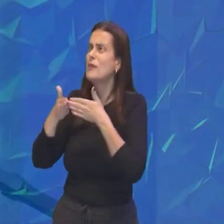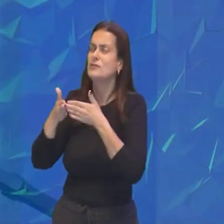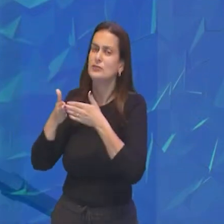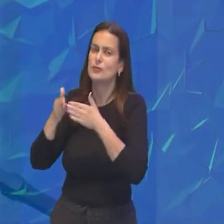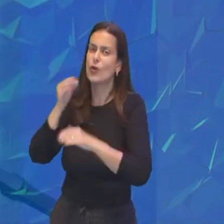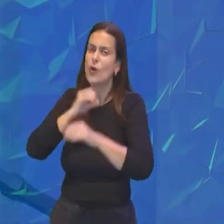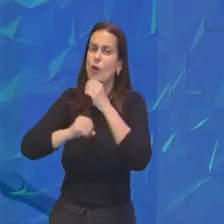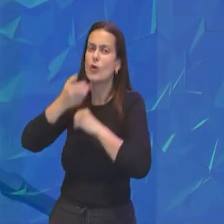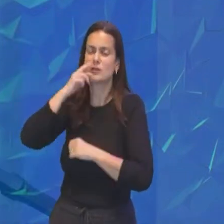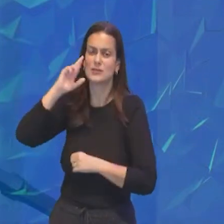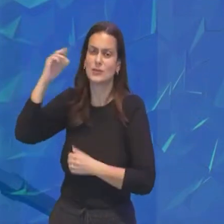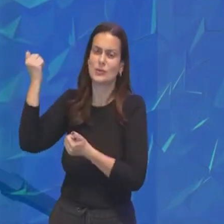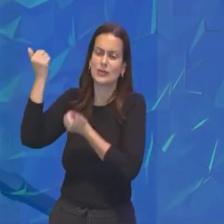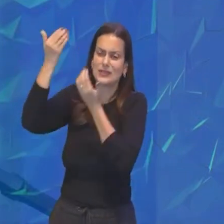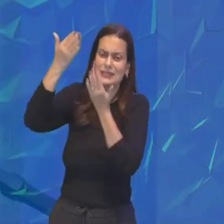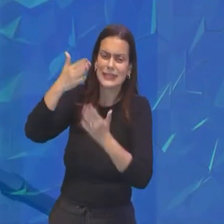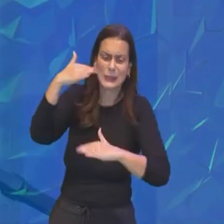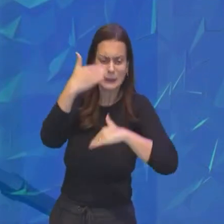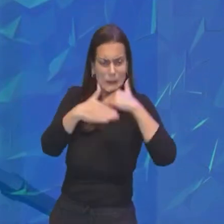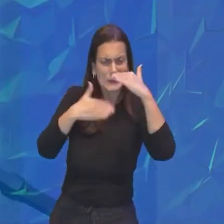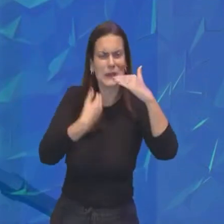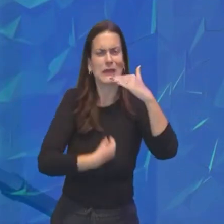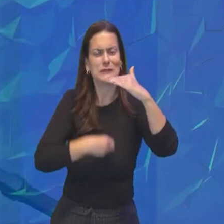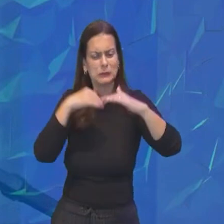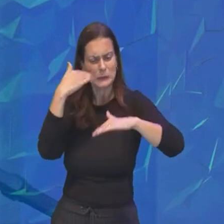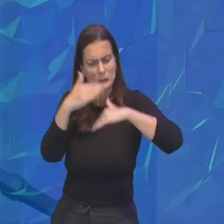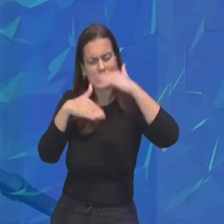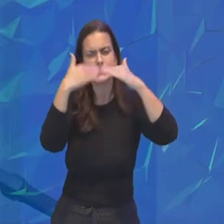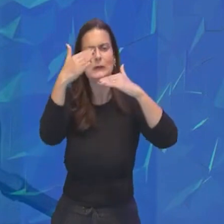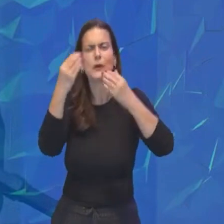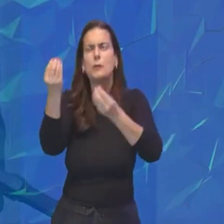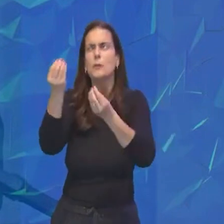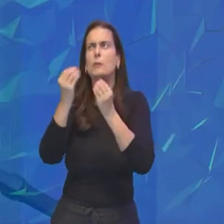Ó, Senhor, concede-nos prosperidade.